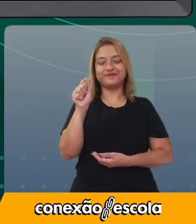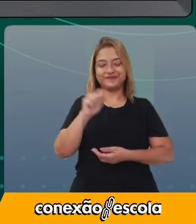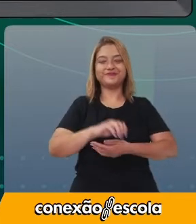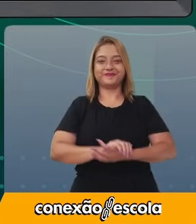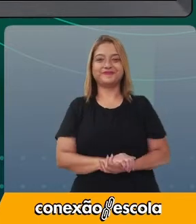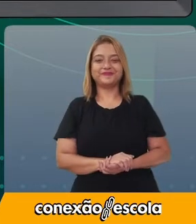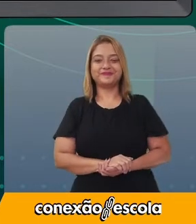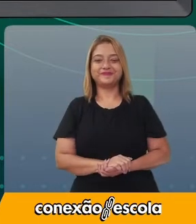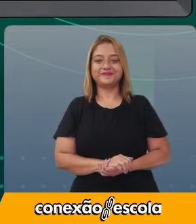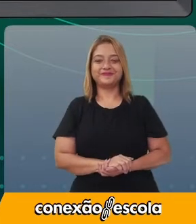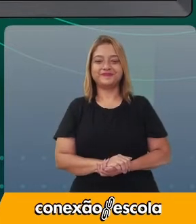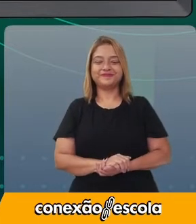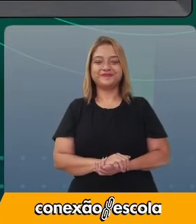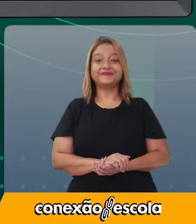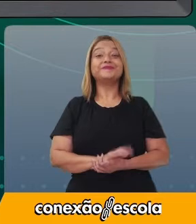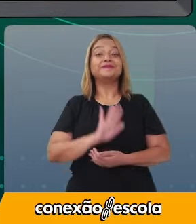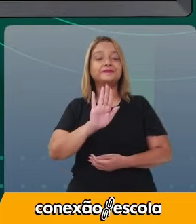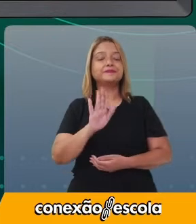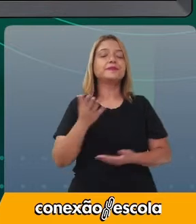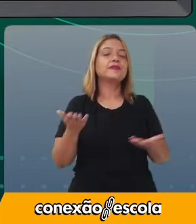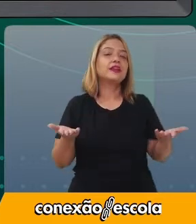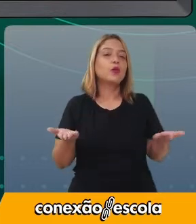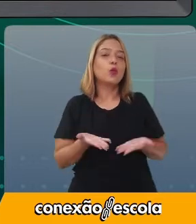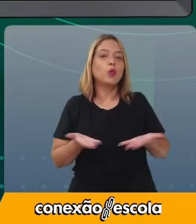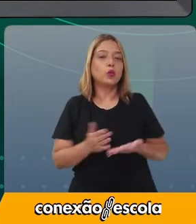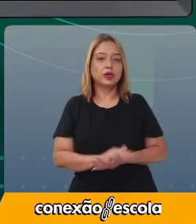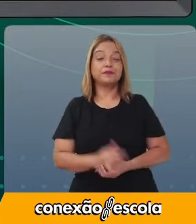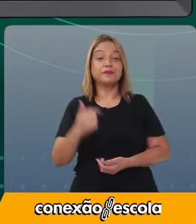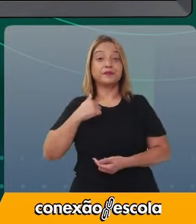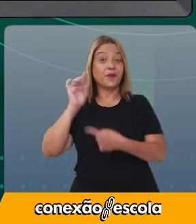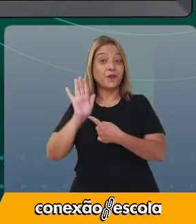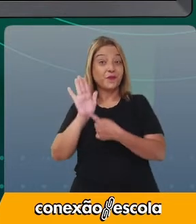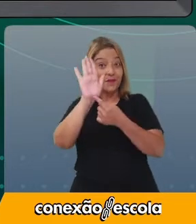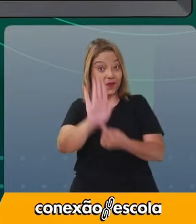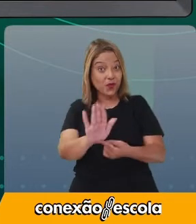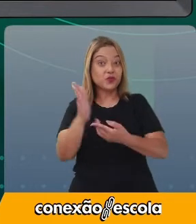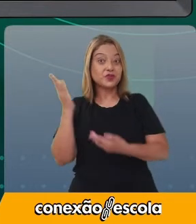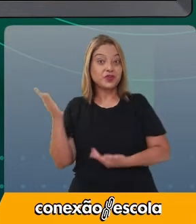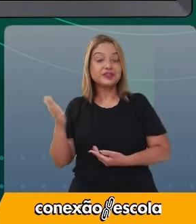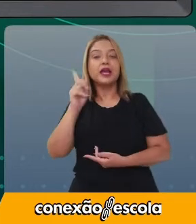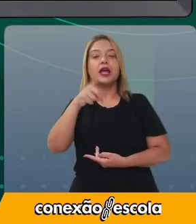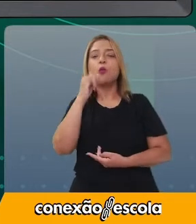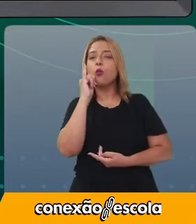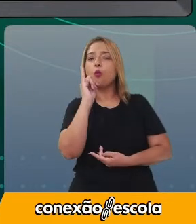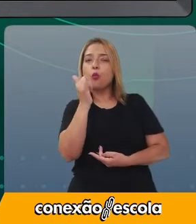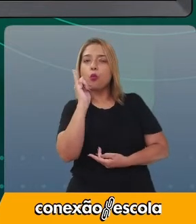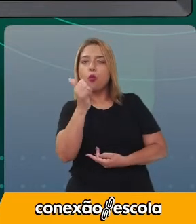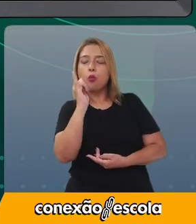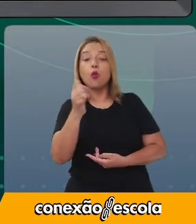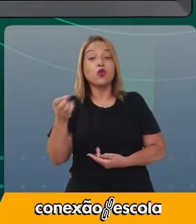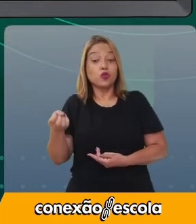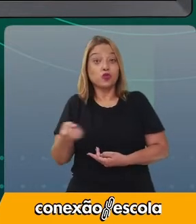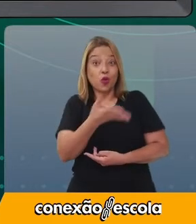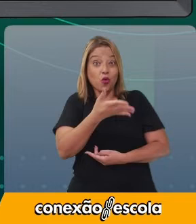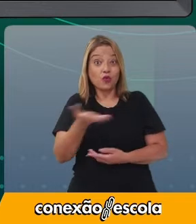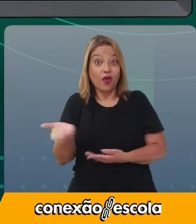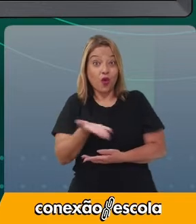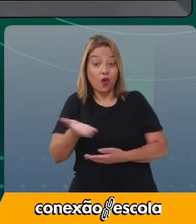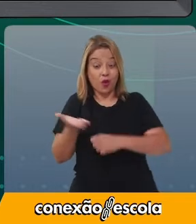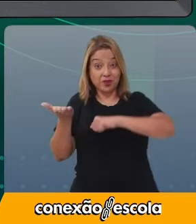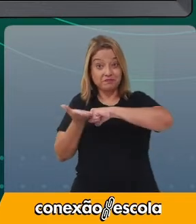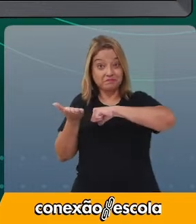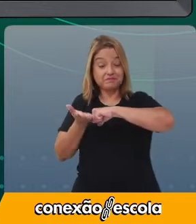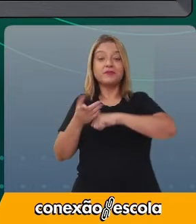A. E aí, eu trouxe um conto contemporâneo